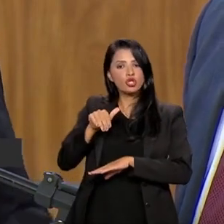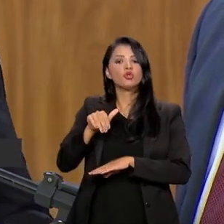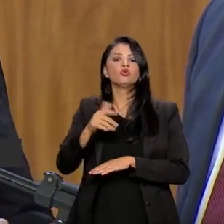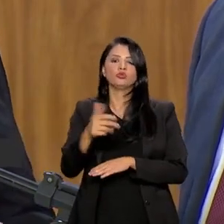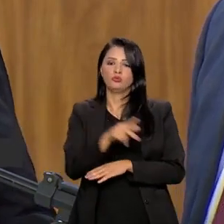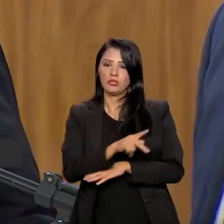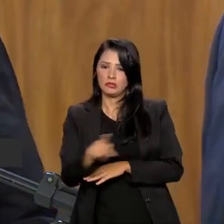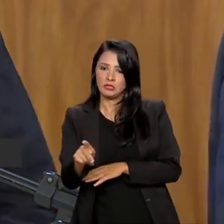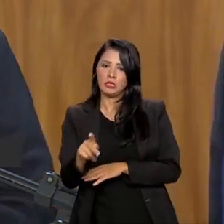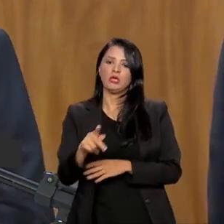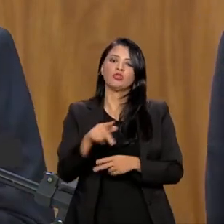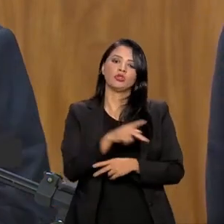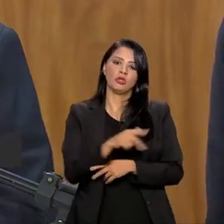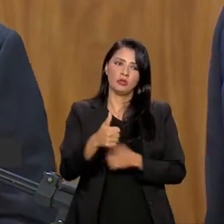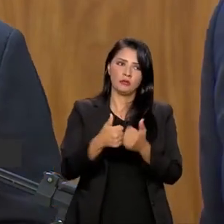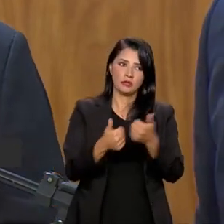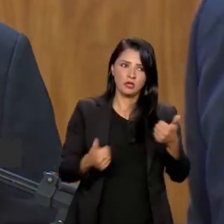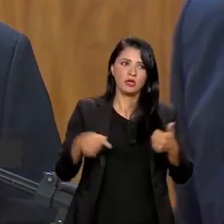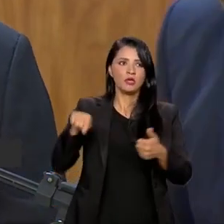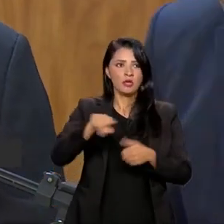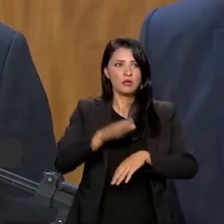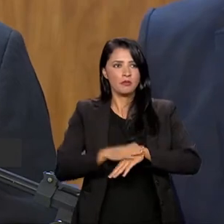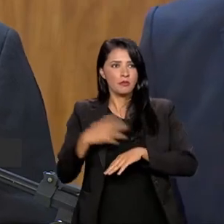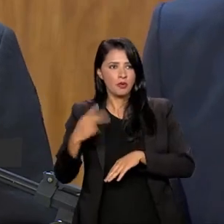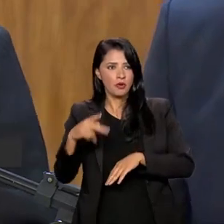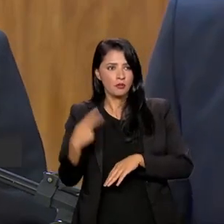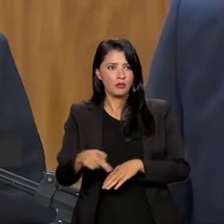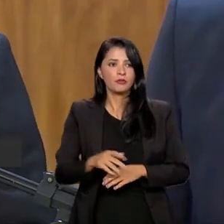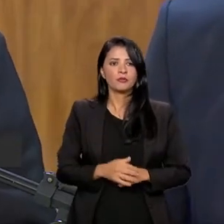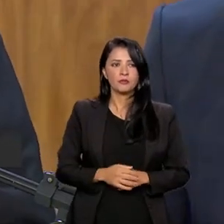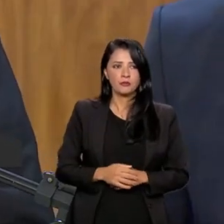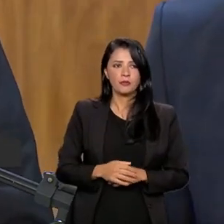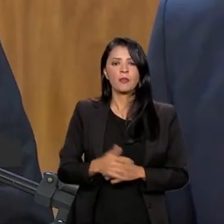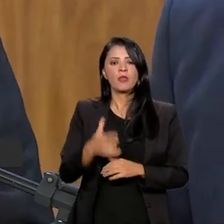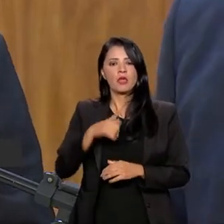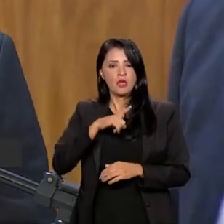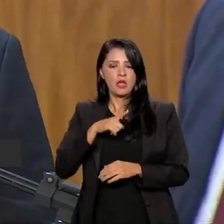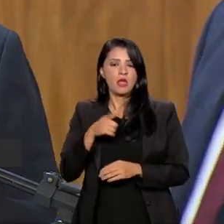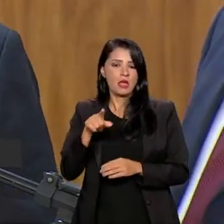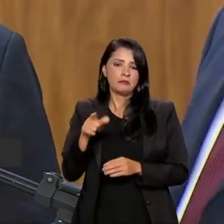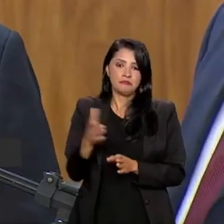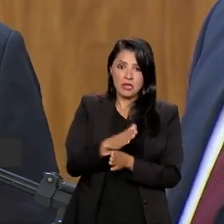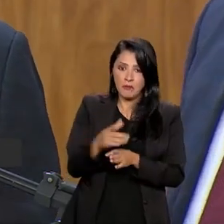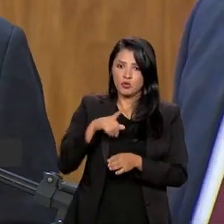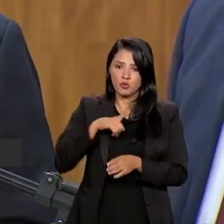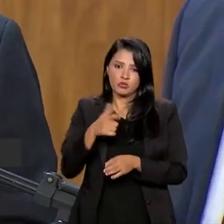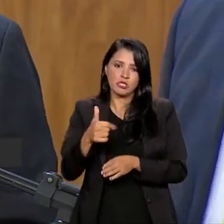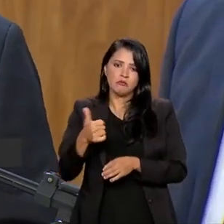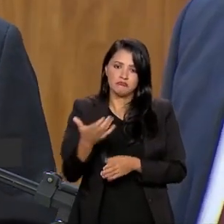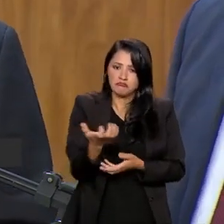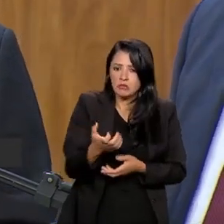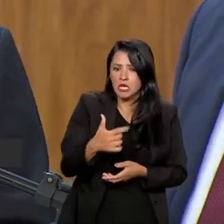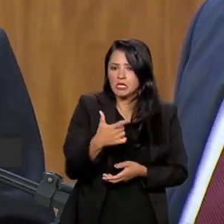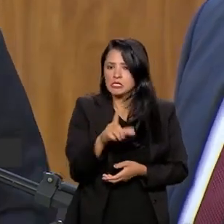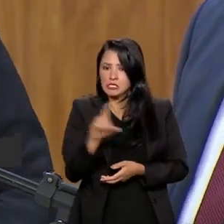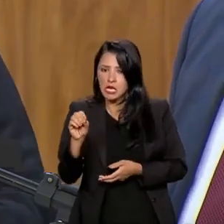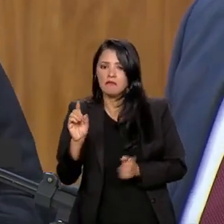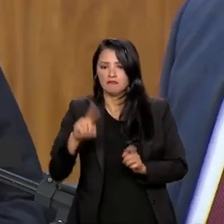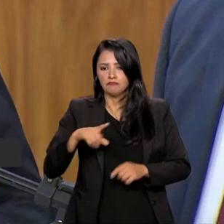são destinatários da proteção. Se eles quiserem 10 PFs, eles terão 10. Se eles quiserem 100, terão 100.